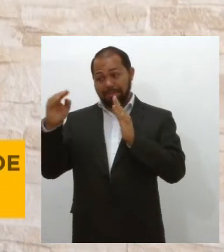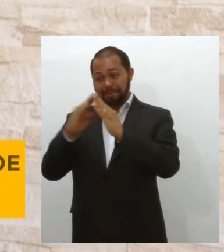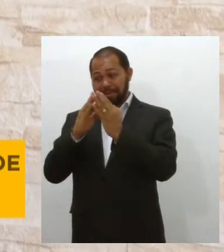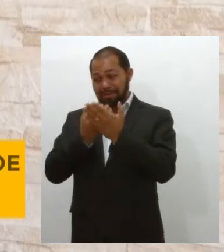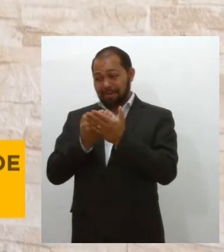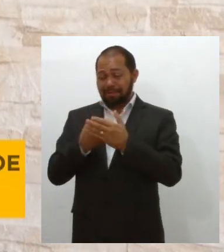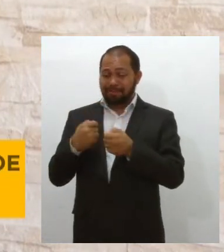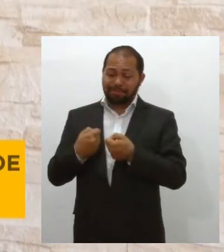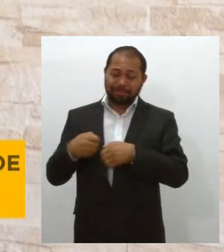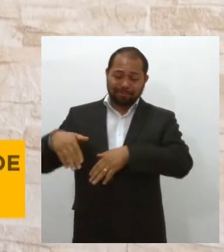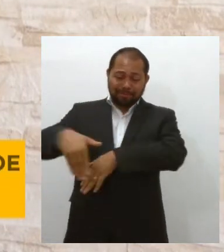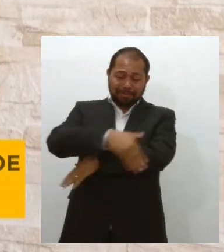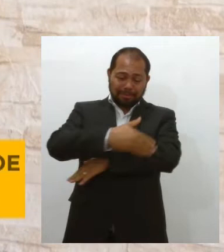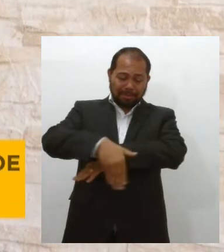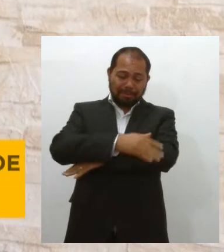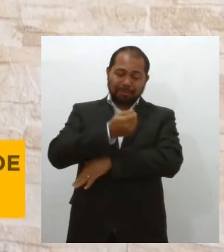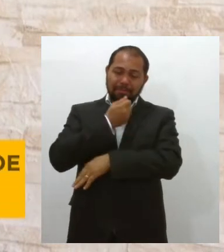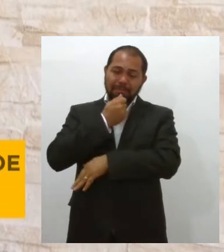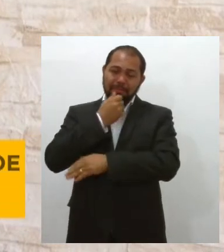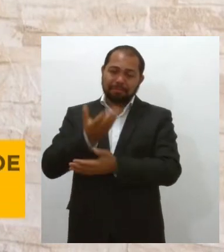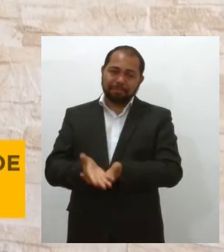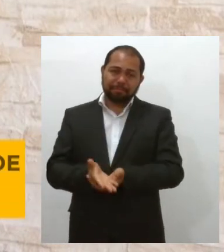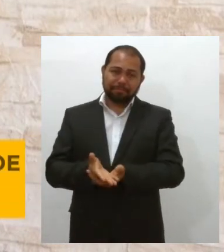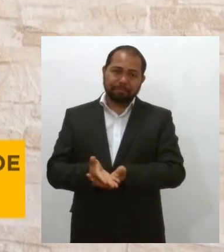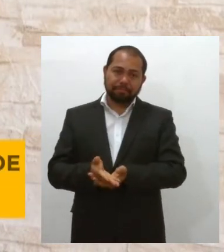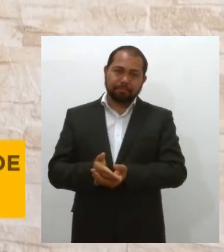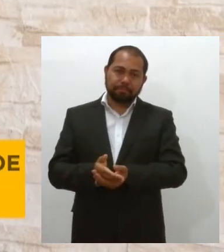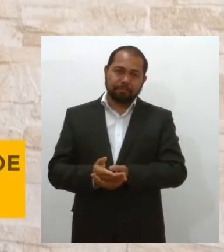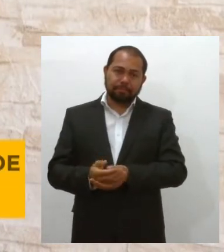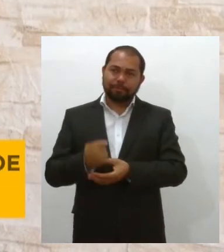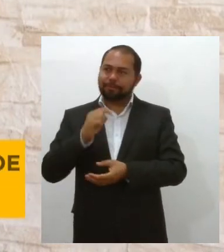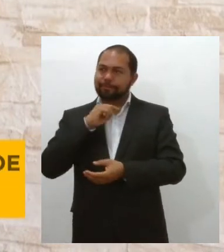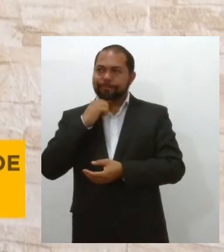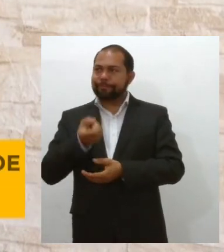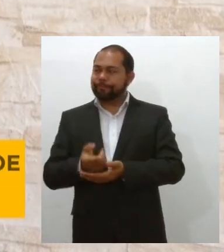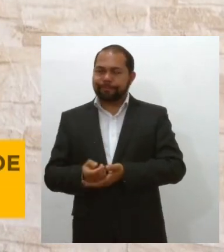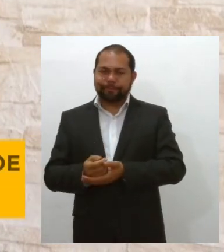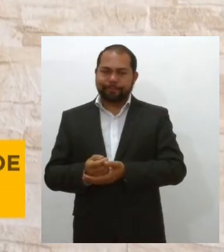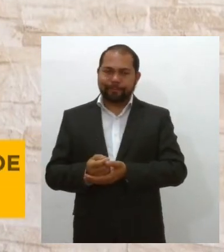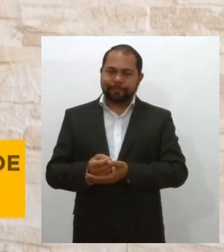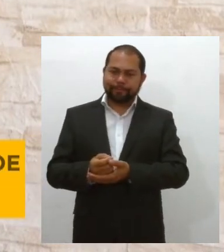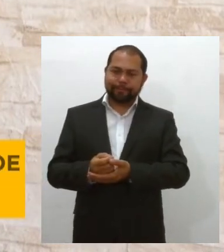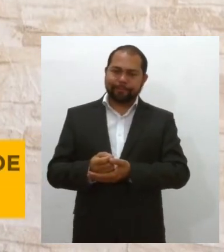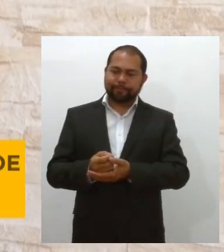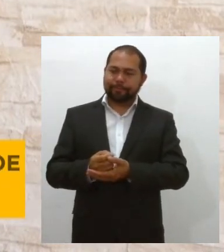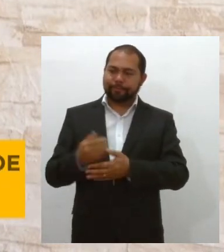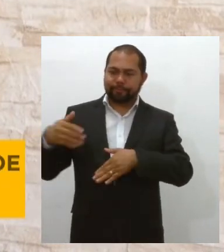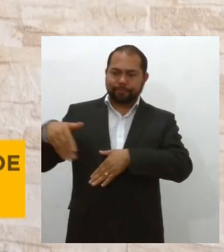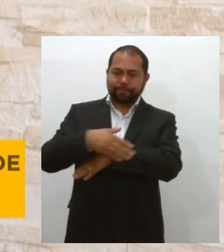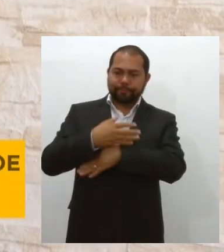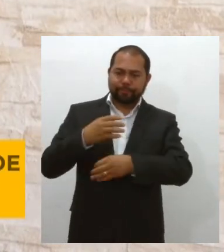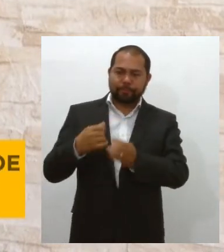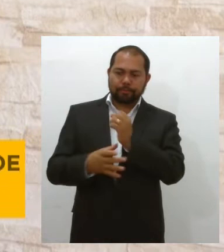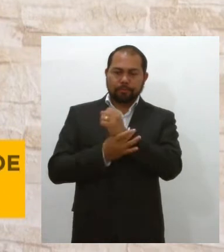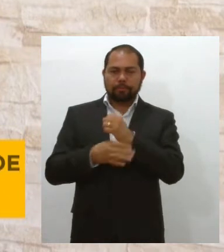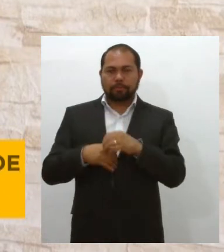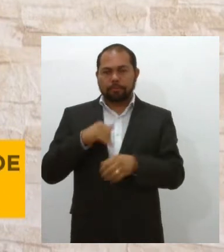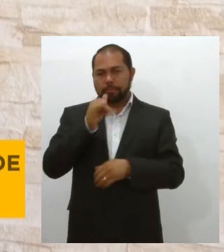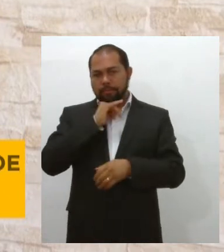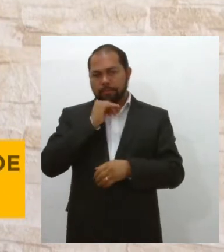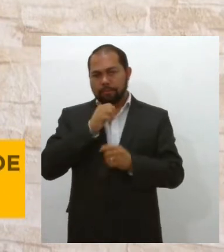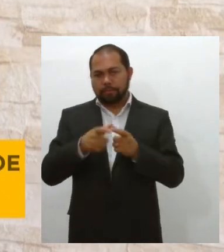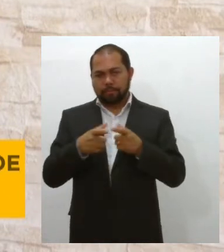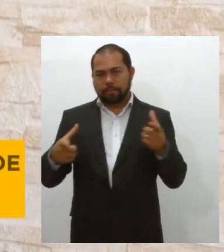rua ainda. Né? Eu não consigo trafegar em uma calçada. Eu vou dar um exemplo, eu vou ampliar para